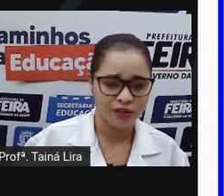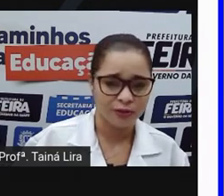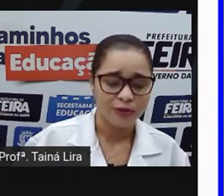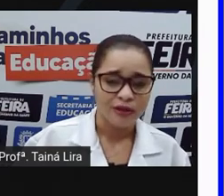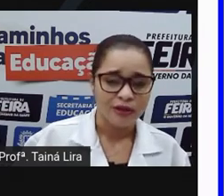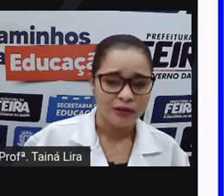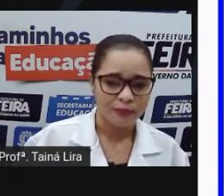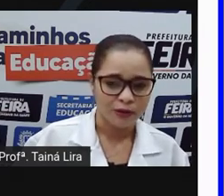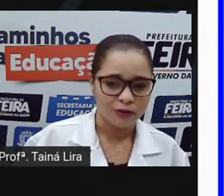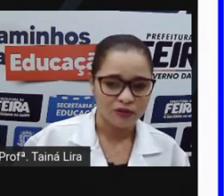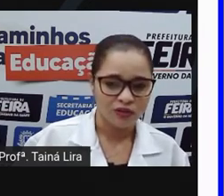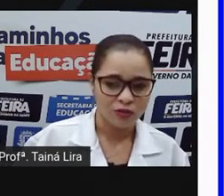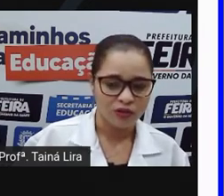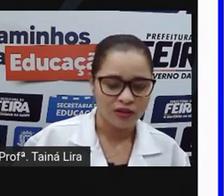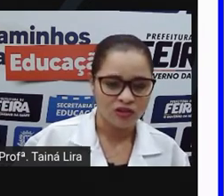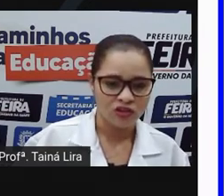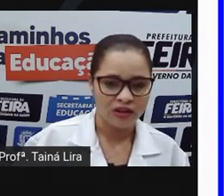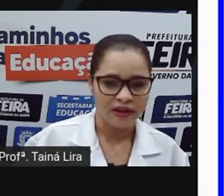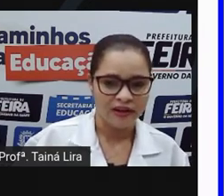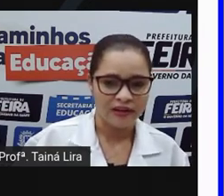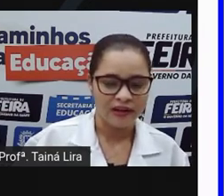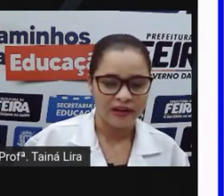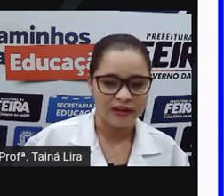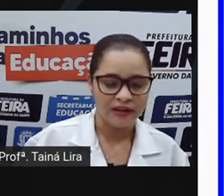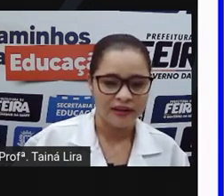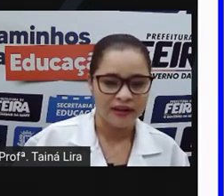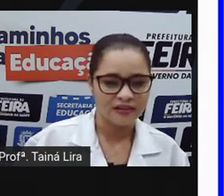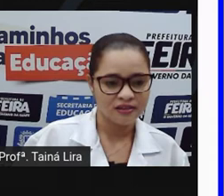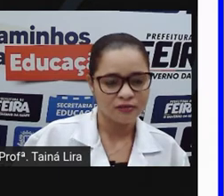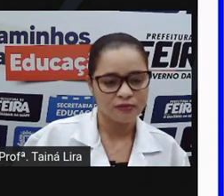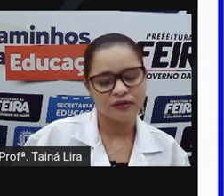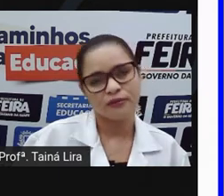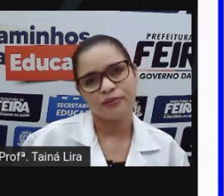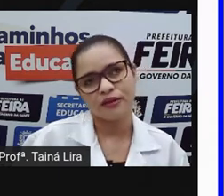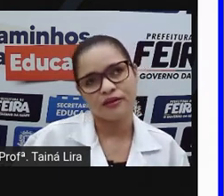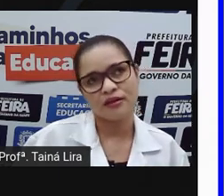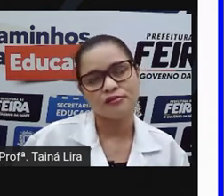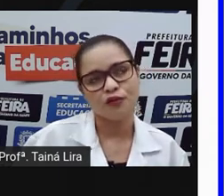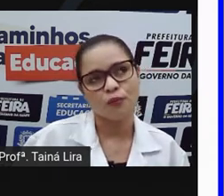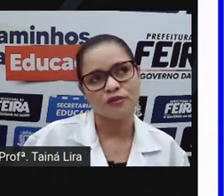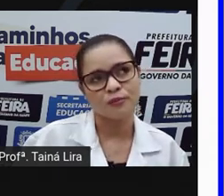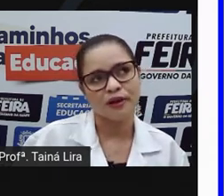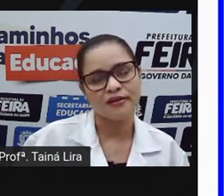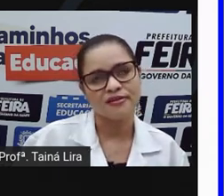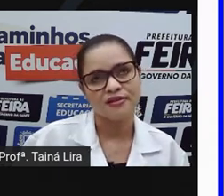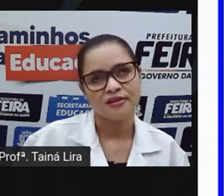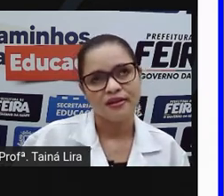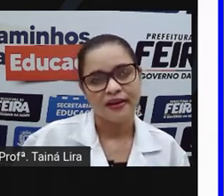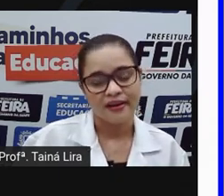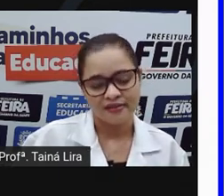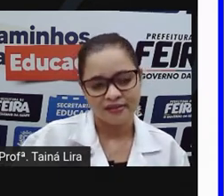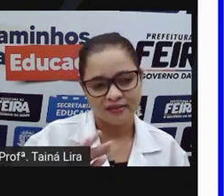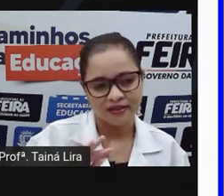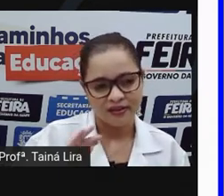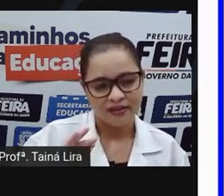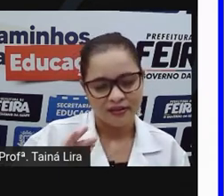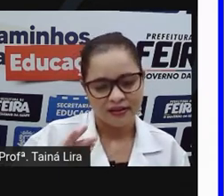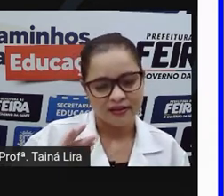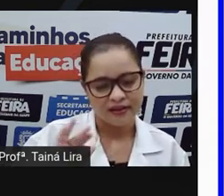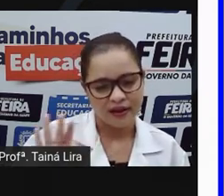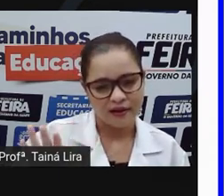do vento e produzindo energia. Essa é uma também das formas mais... Essas,